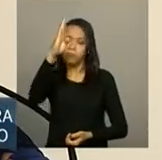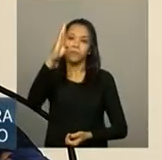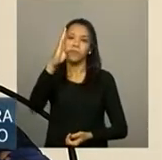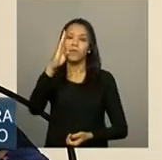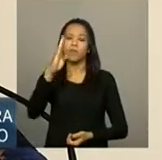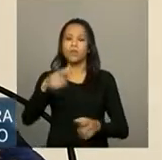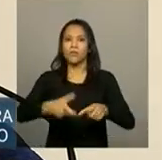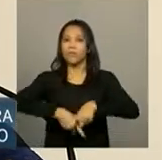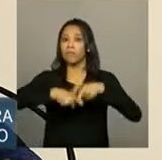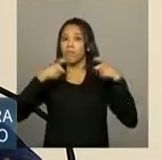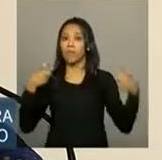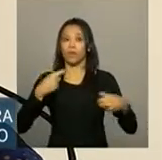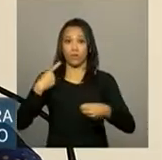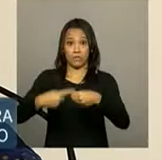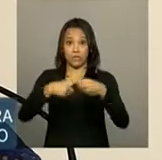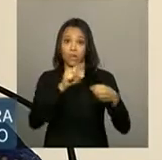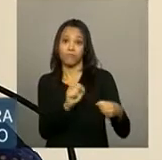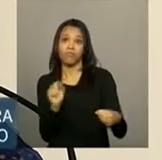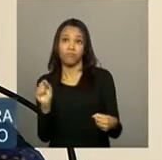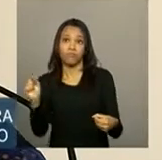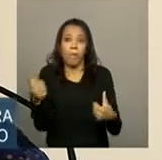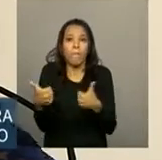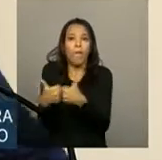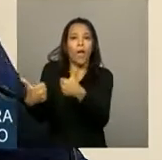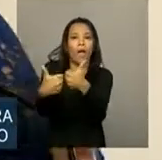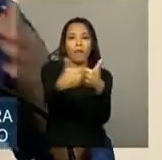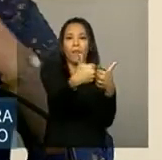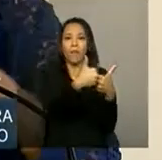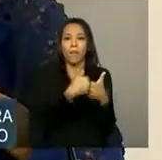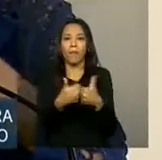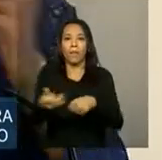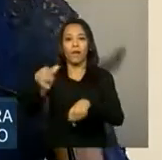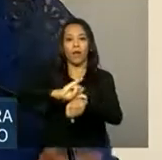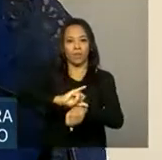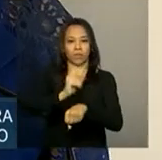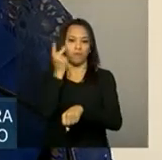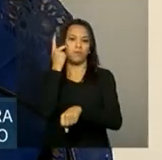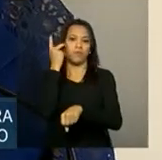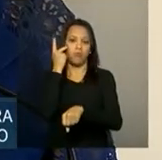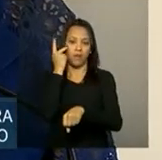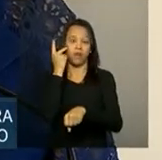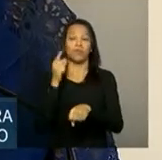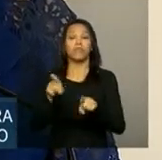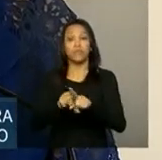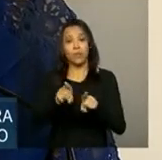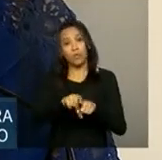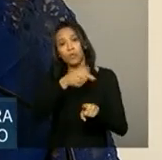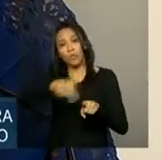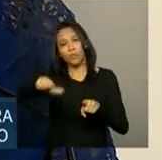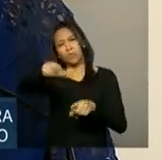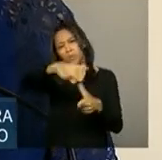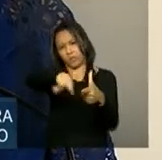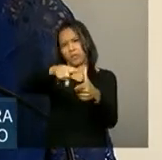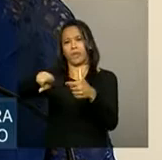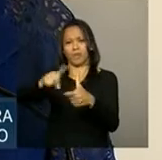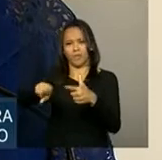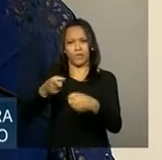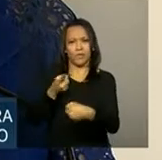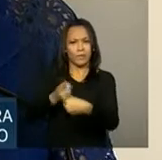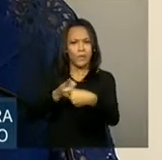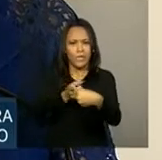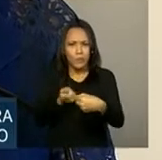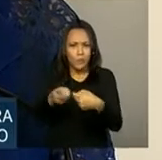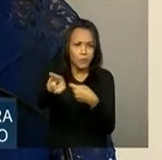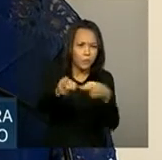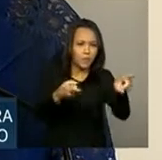as maiores cidades é no entorno de São Paulo e também todos os problemas do interior de São Paulo